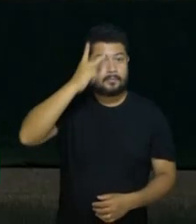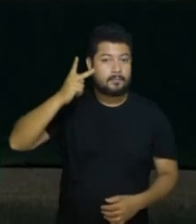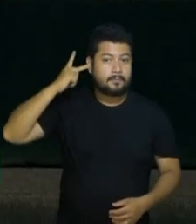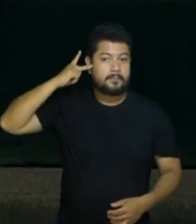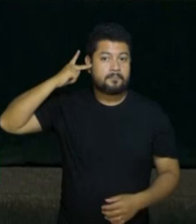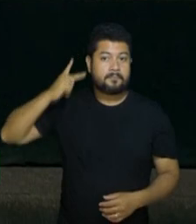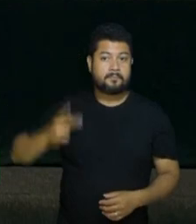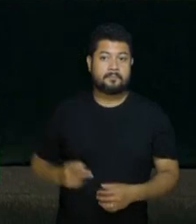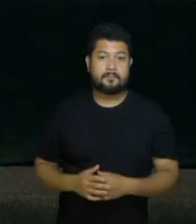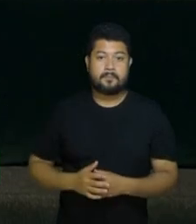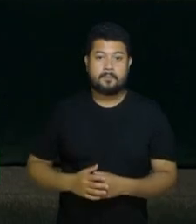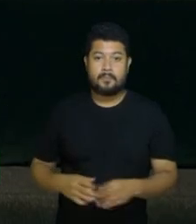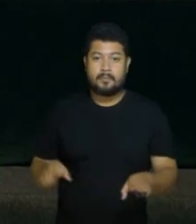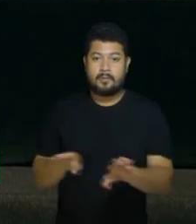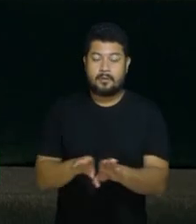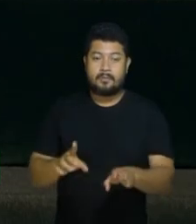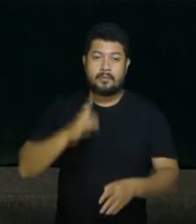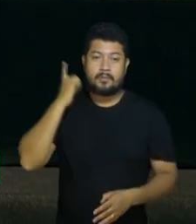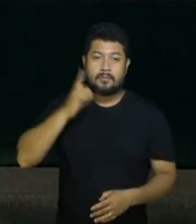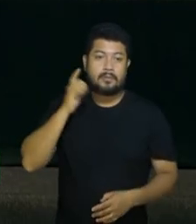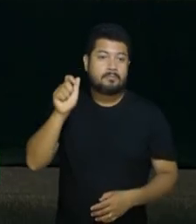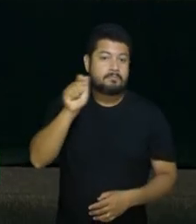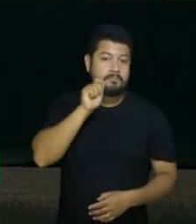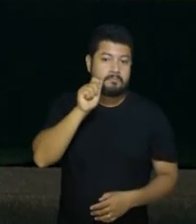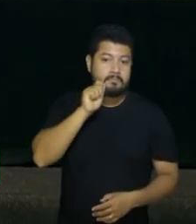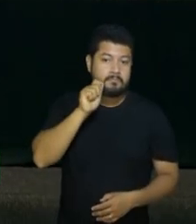conosco, deputada Ana Campagnolo,